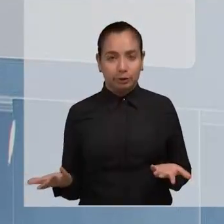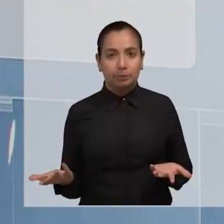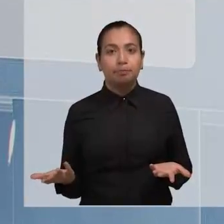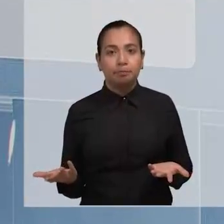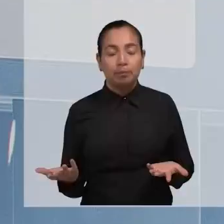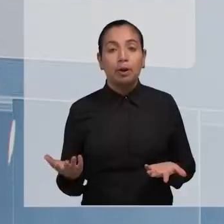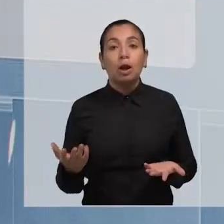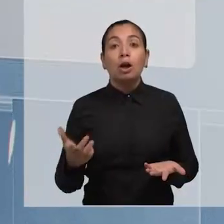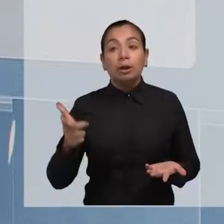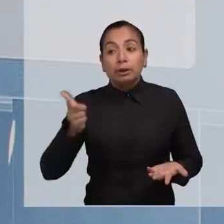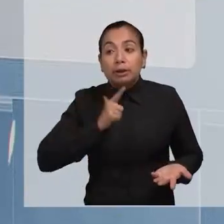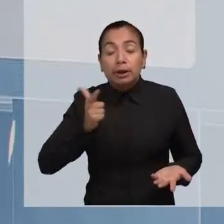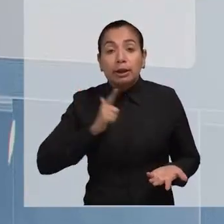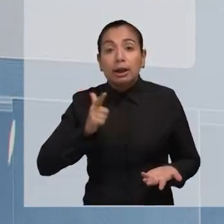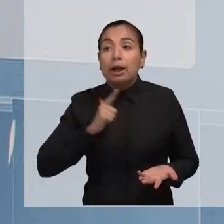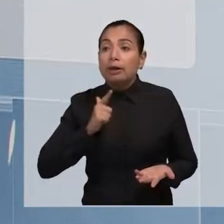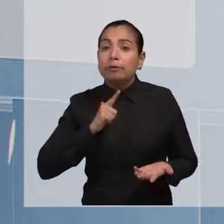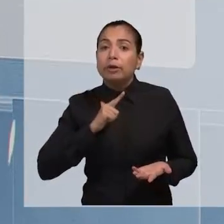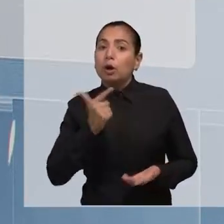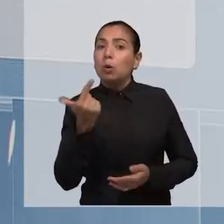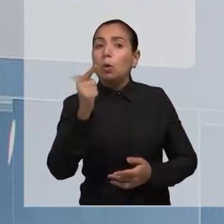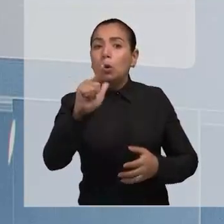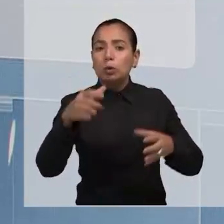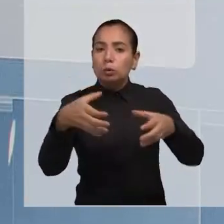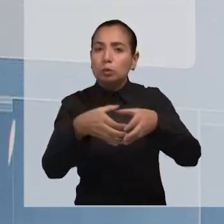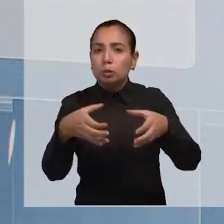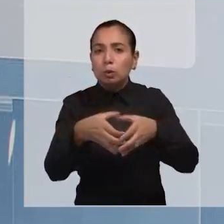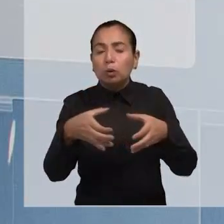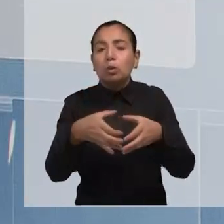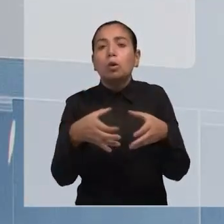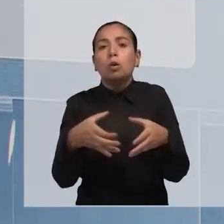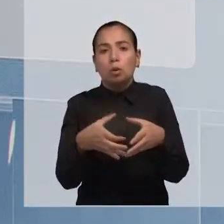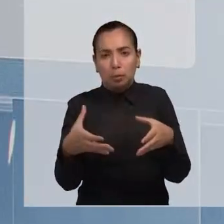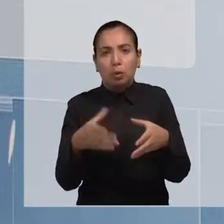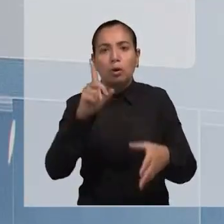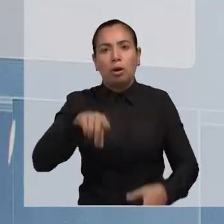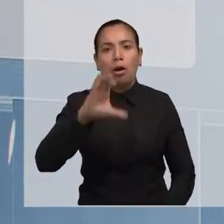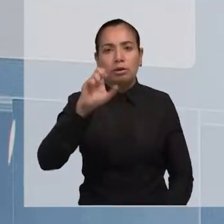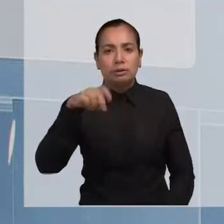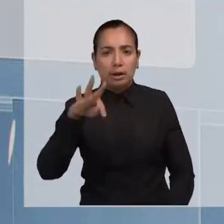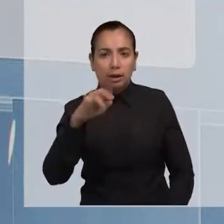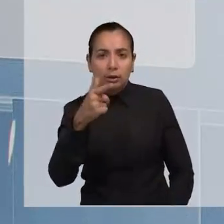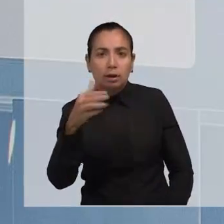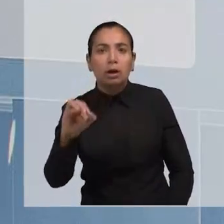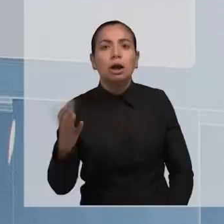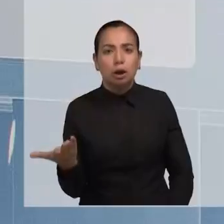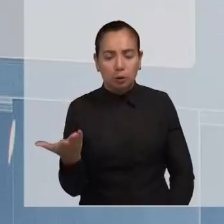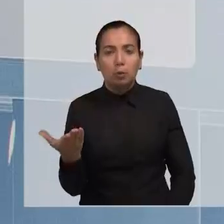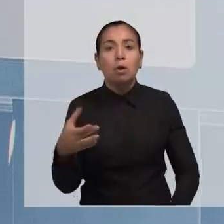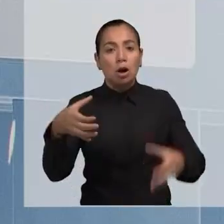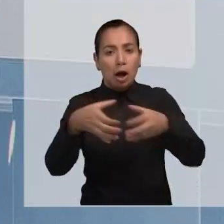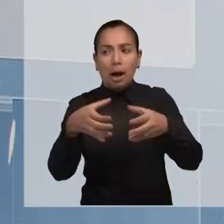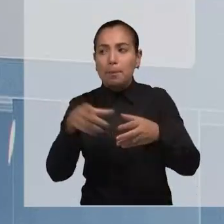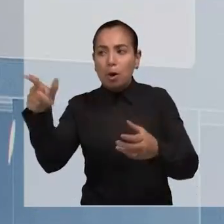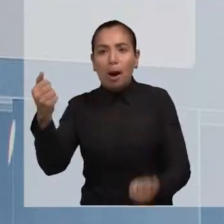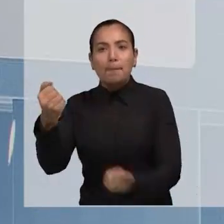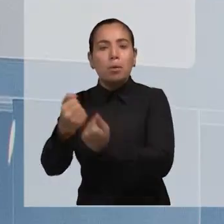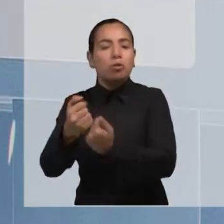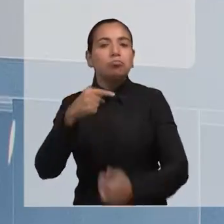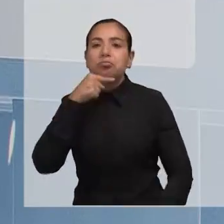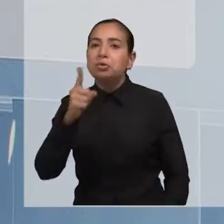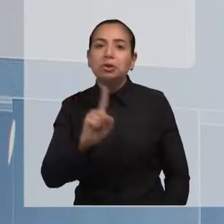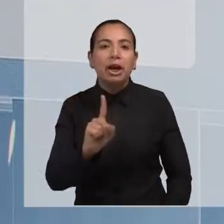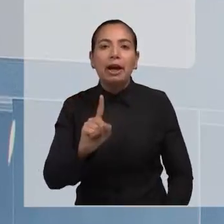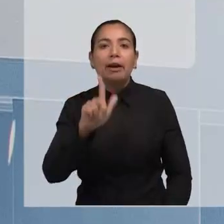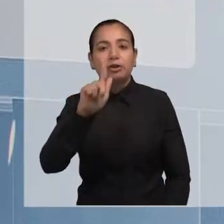outro lado, o senhor já perdeu para o Centrão, qualquer apoio que poderia ter do Centrão, para o Geraldo